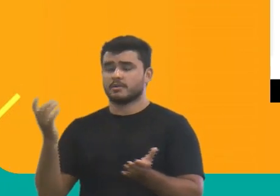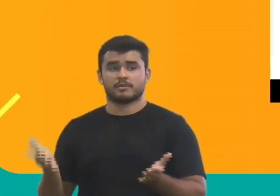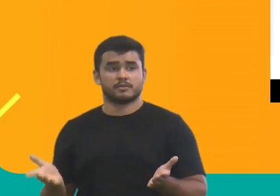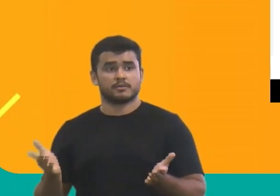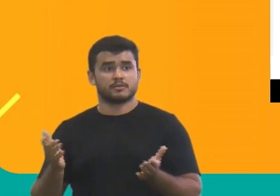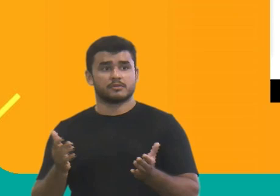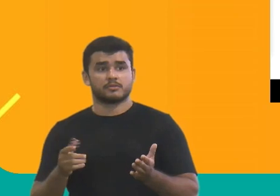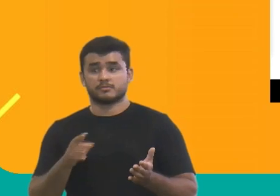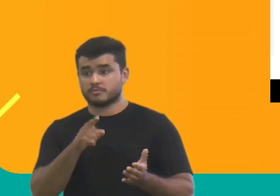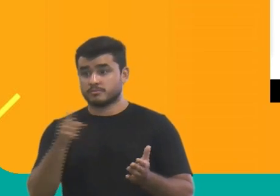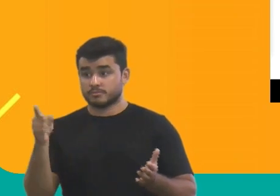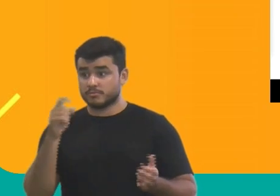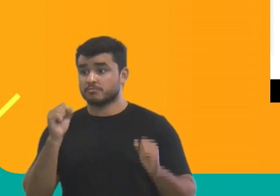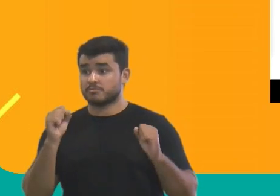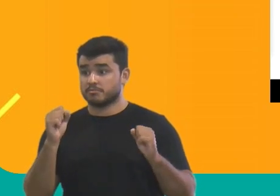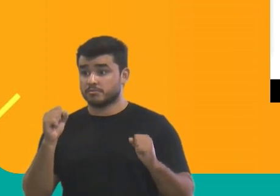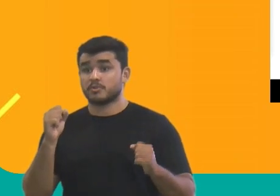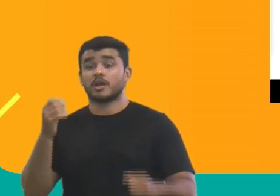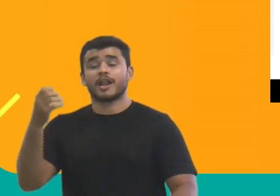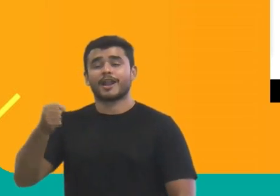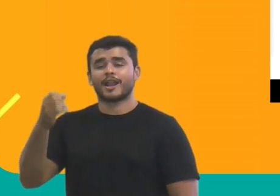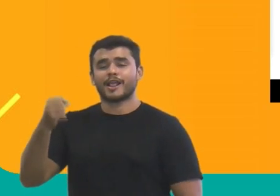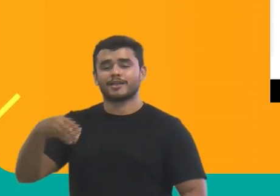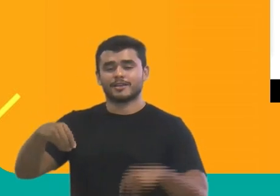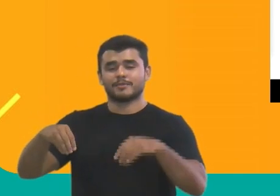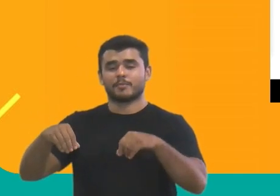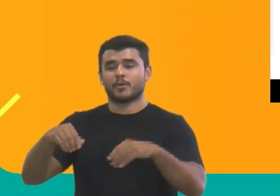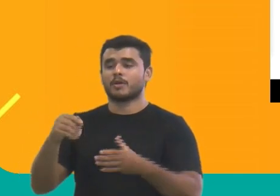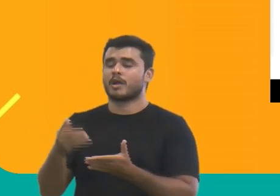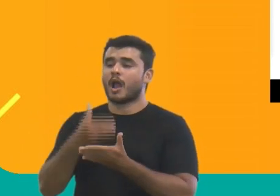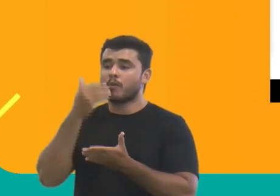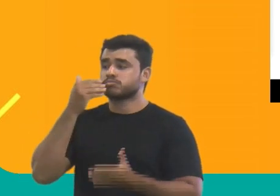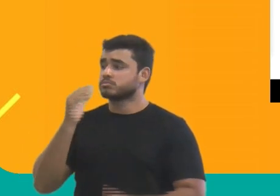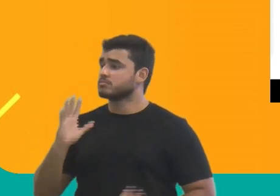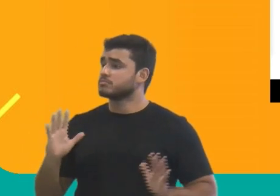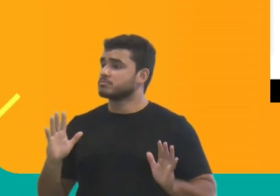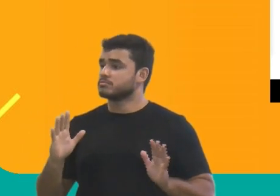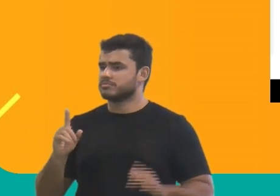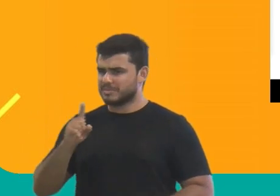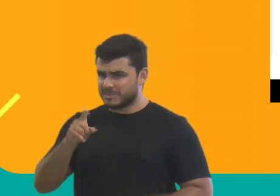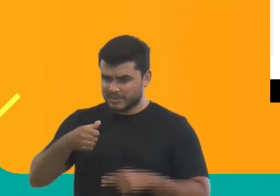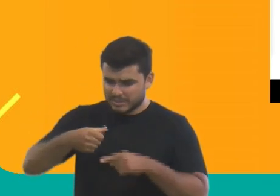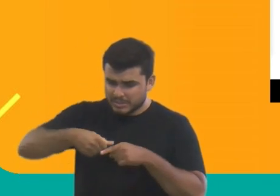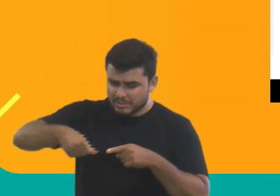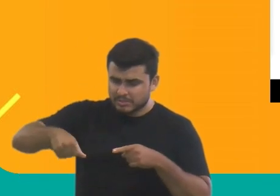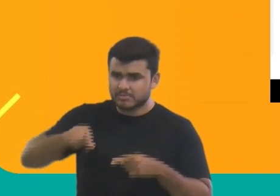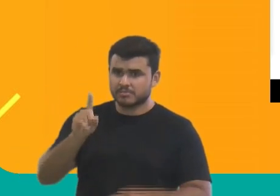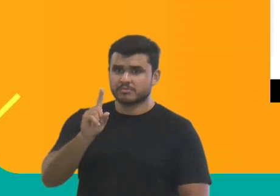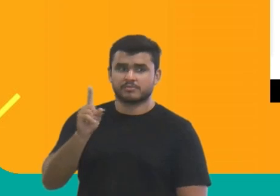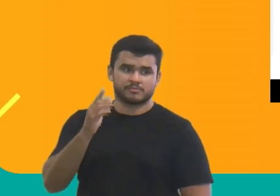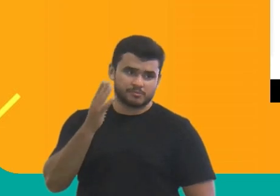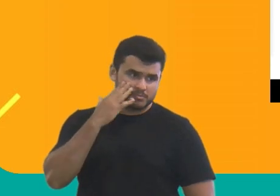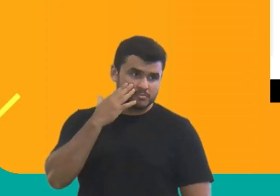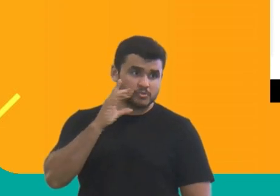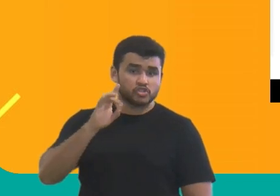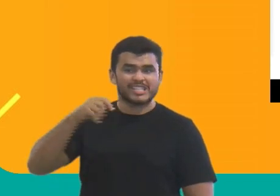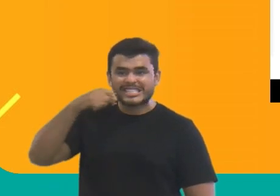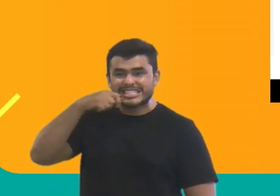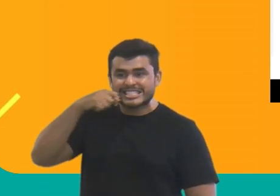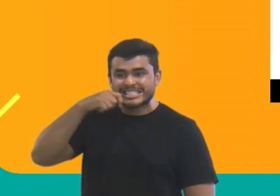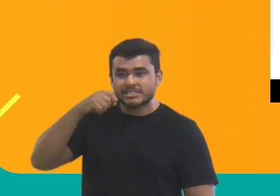de leite em pó é uma maravilha, né? Você tá fazendo nada com meu leite em pó, bom. Mas não coma pasta de dente não, pelo amor de Deus. Usa só para escovar o dente mesmo,